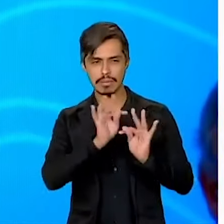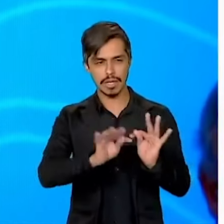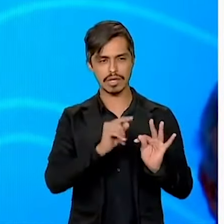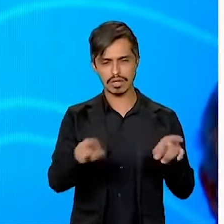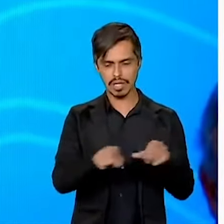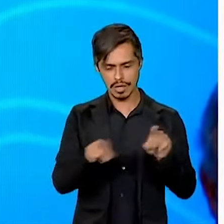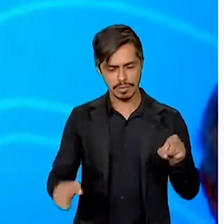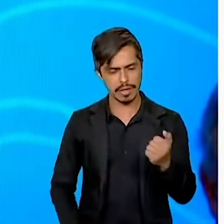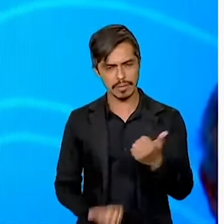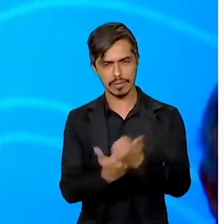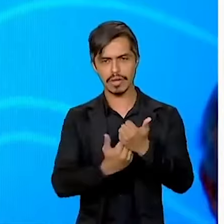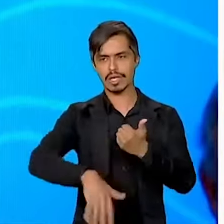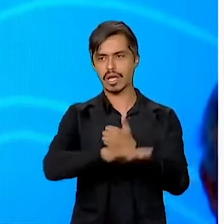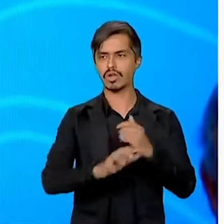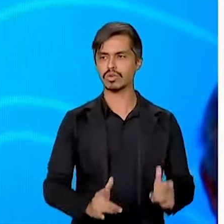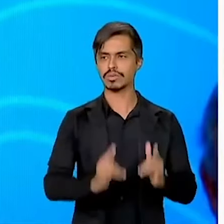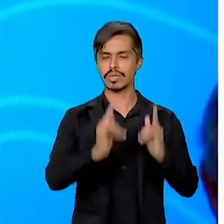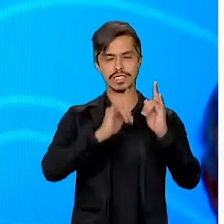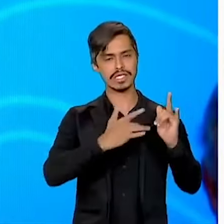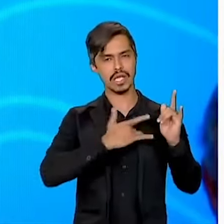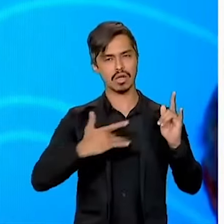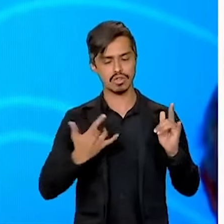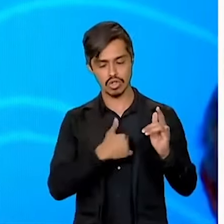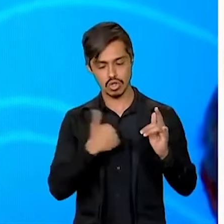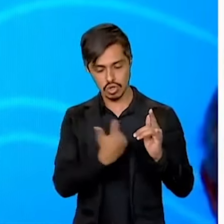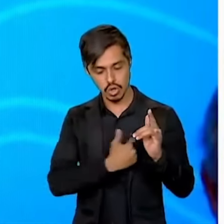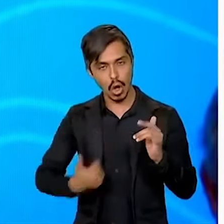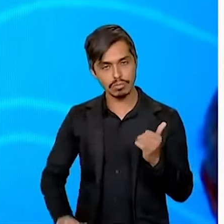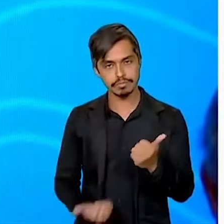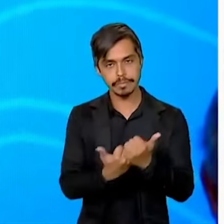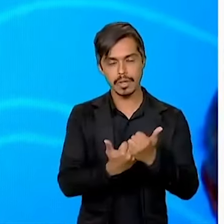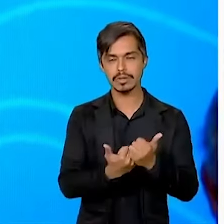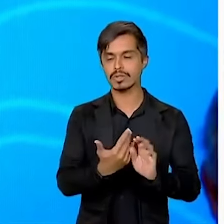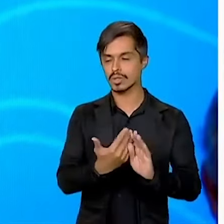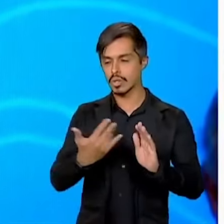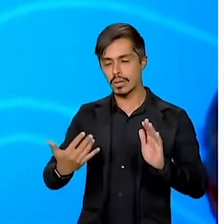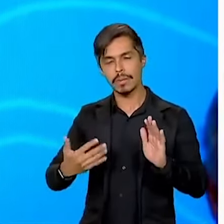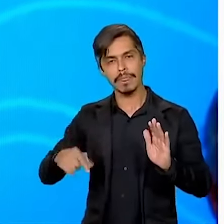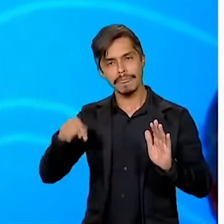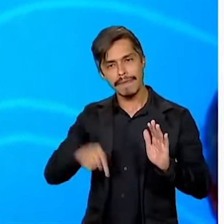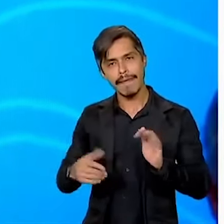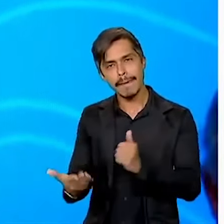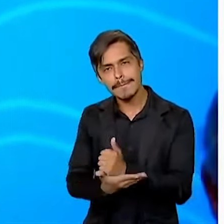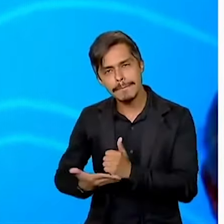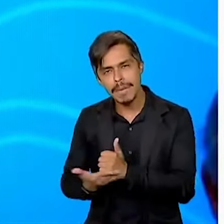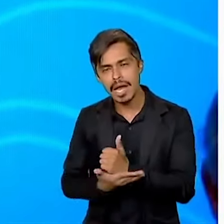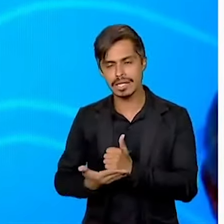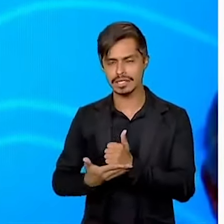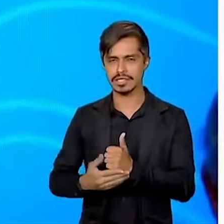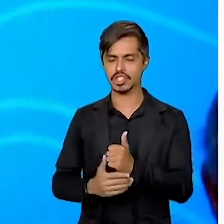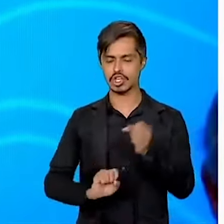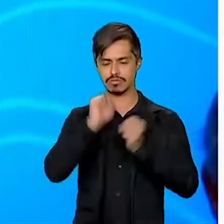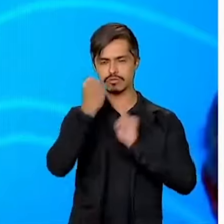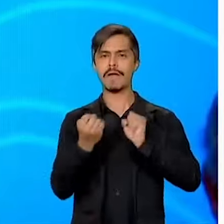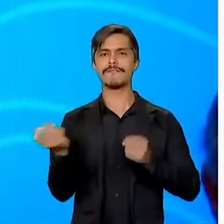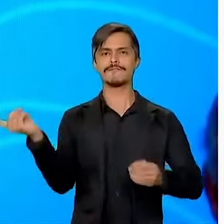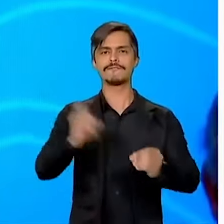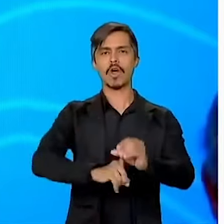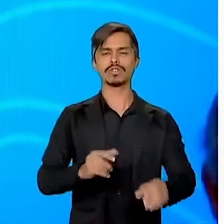complexo econômico e industrial da saúde que estamos erguendo como um dos pilares da reindustrialização do